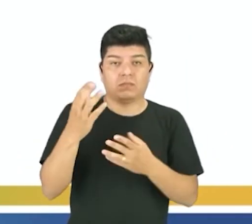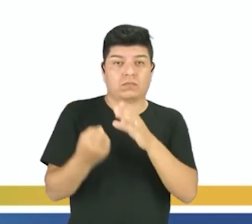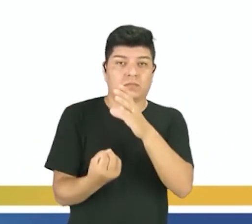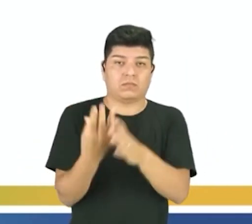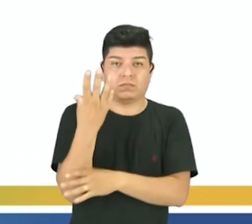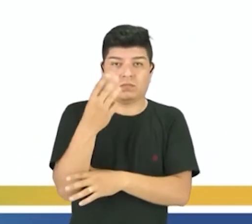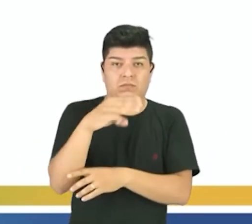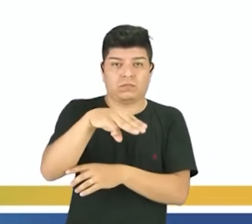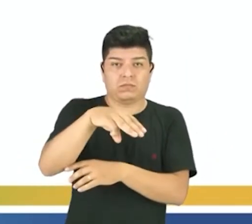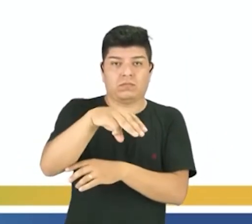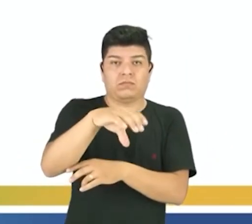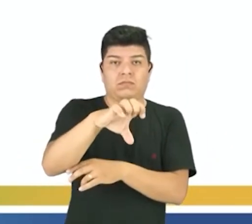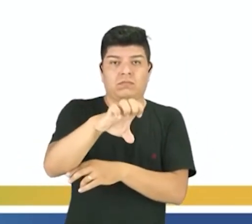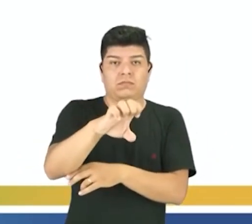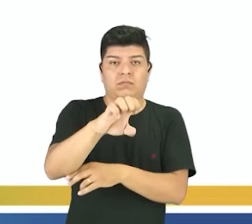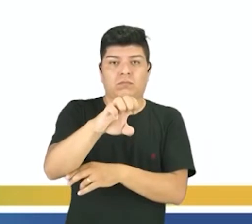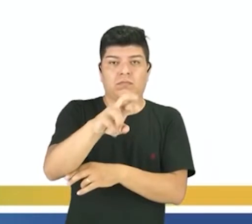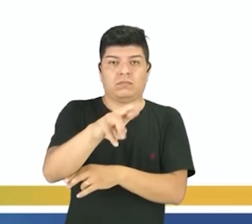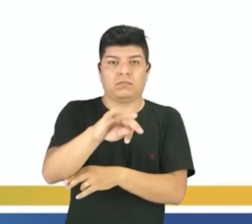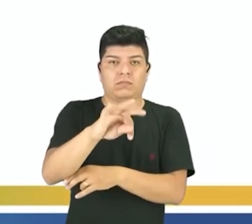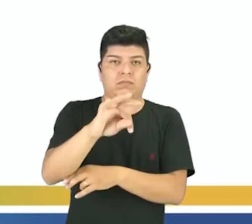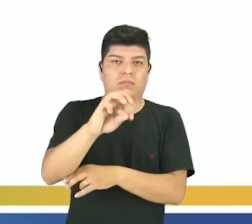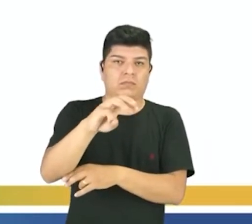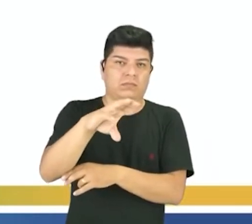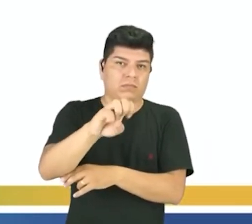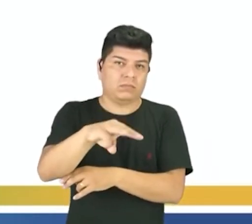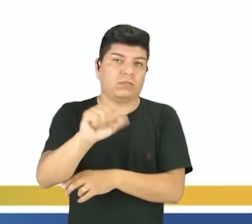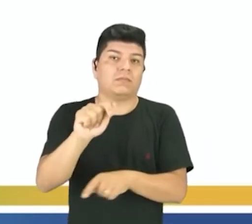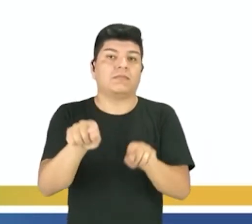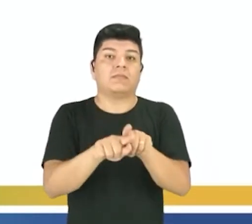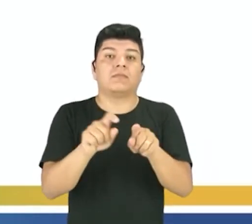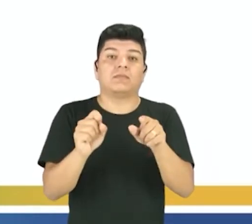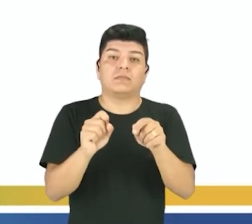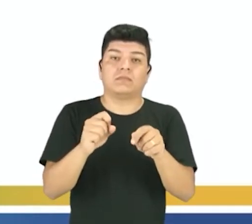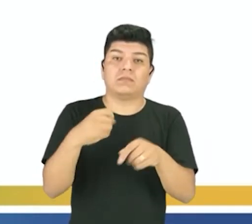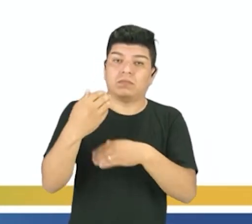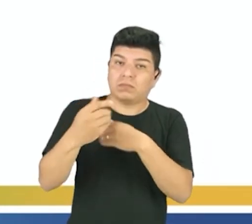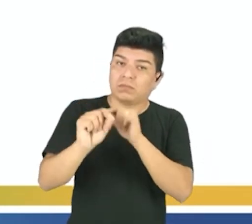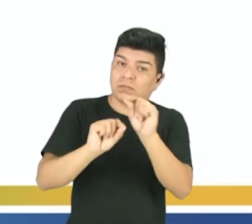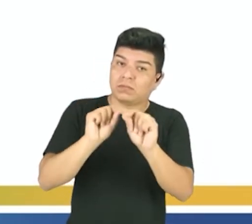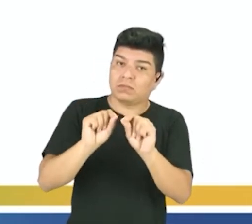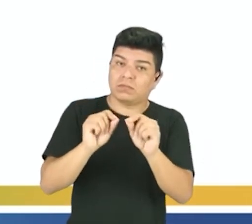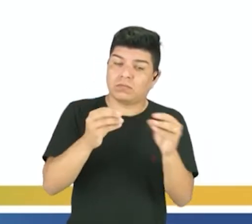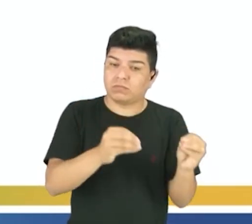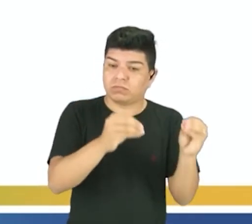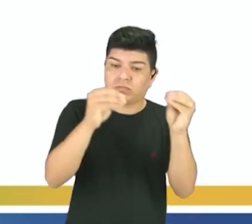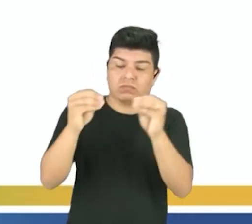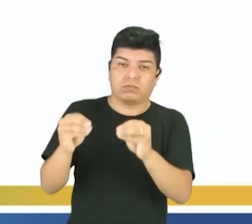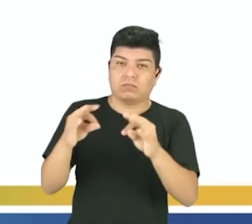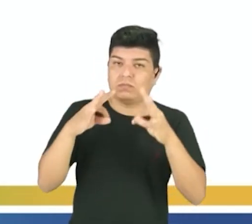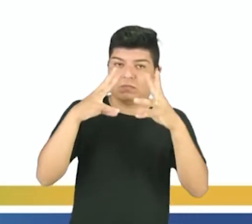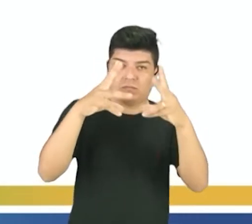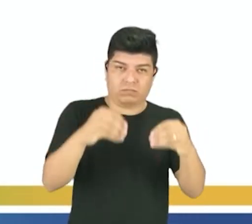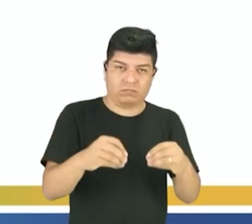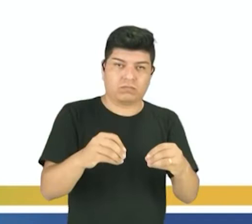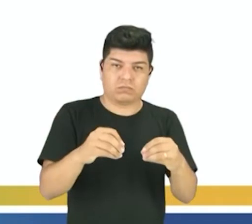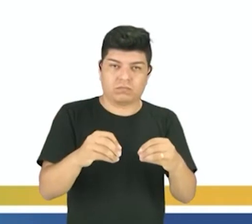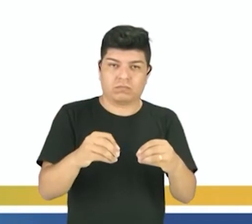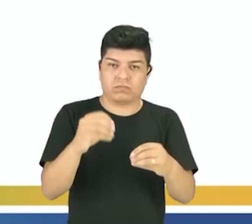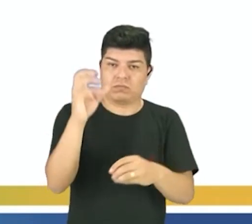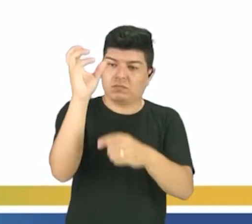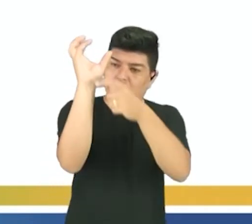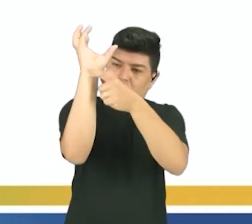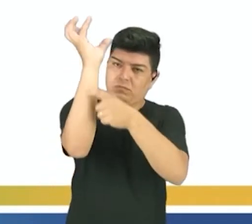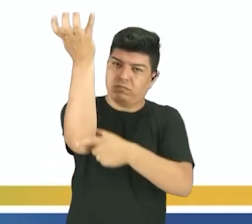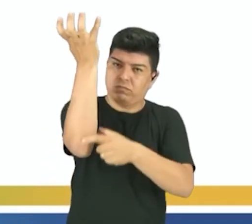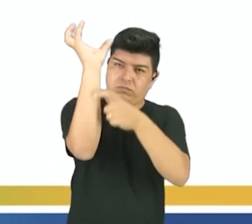pelo meristema secundário, elas são enviadas lateralmente, dando, né, toda a espessura ao tronco da